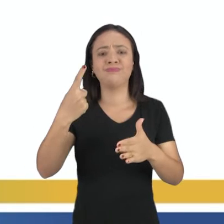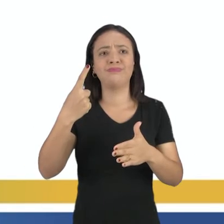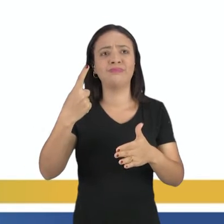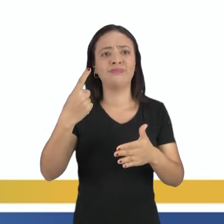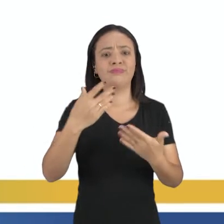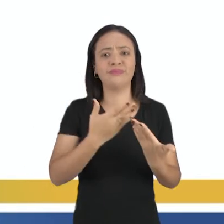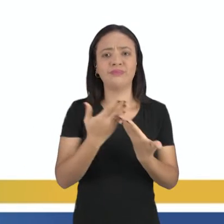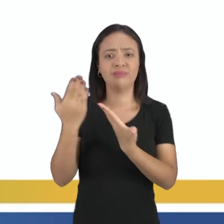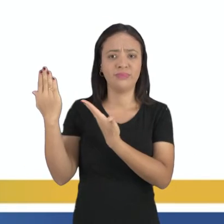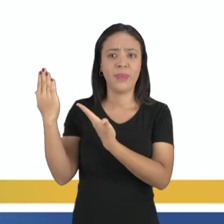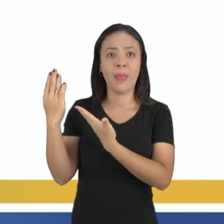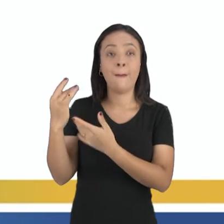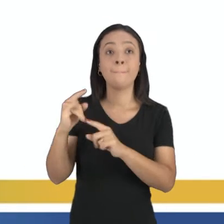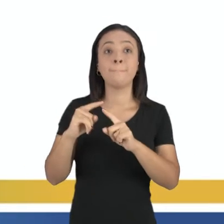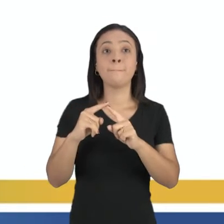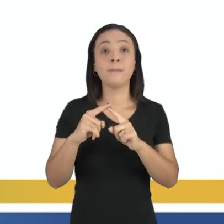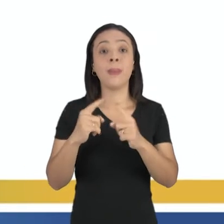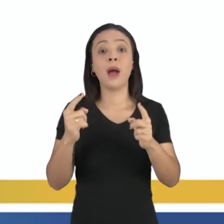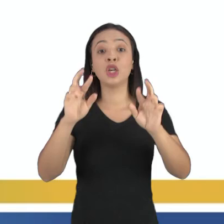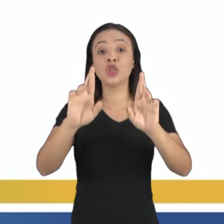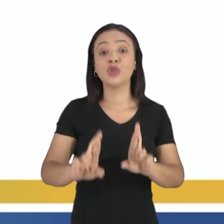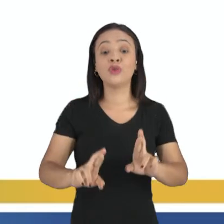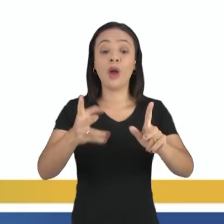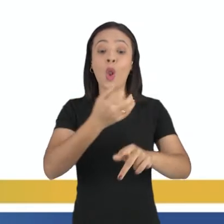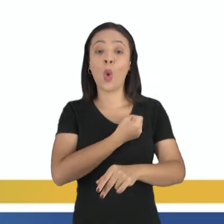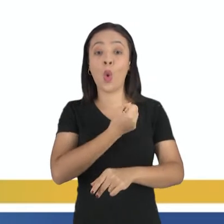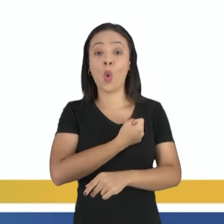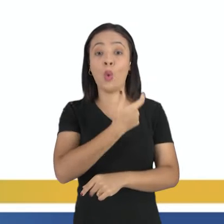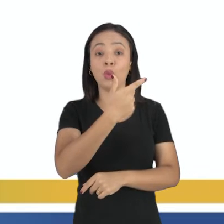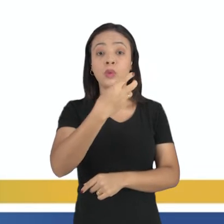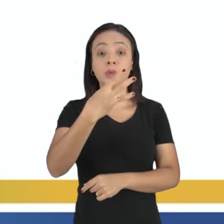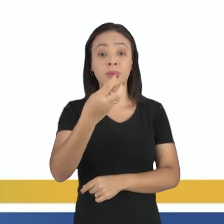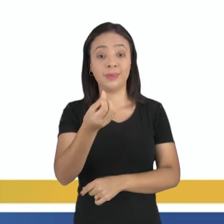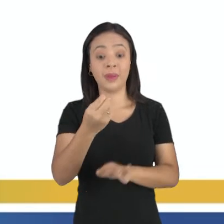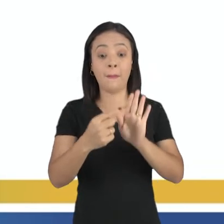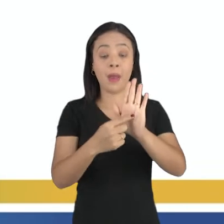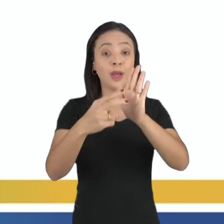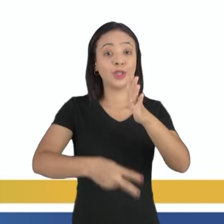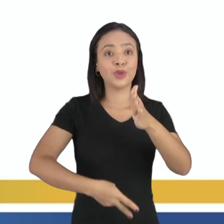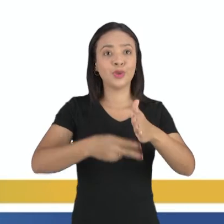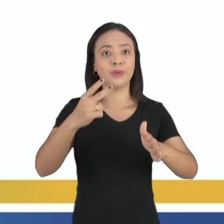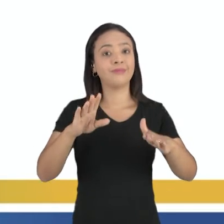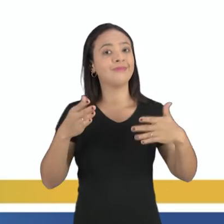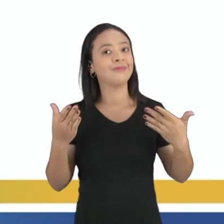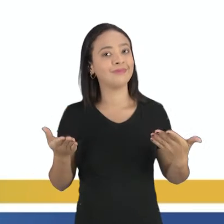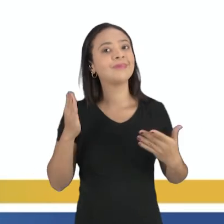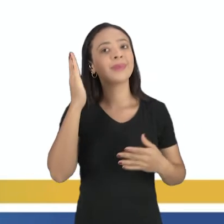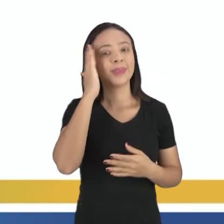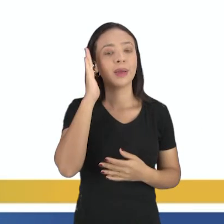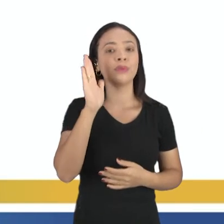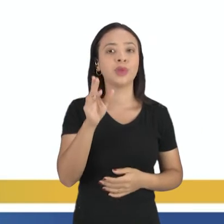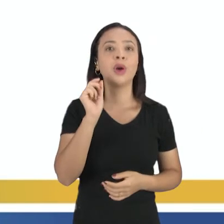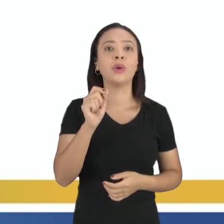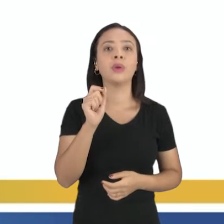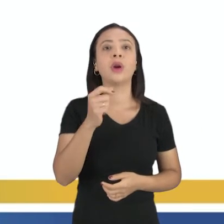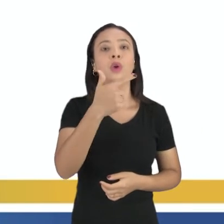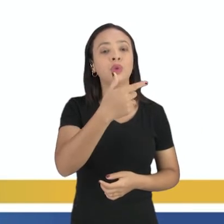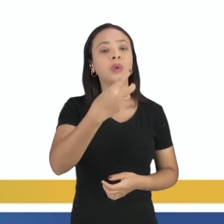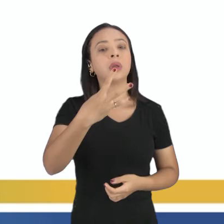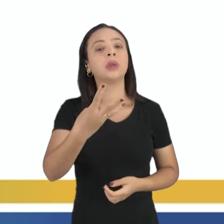né? Exceto o número 236, que aparece 2 vezes. Então, este número